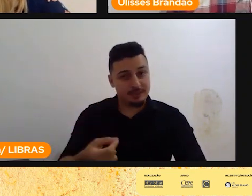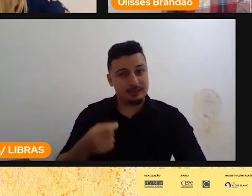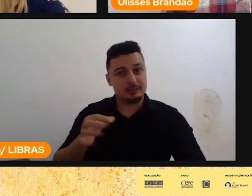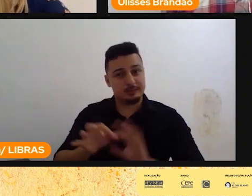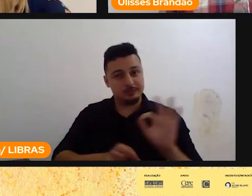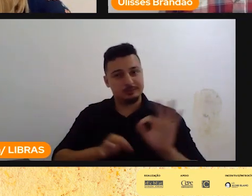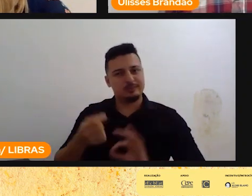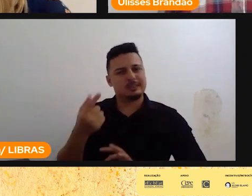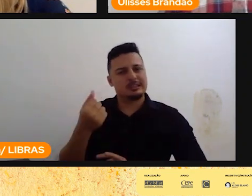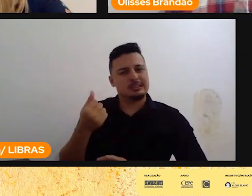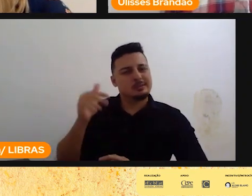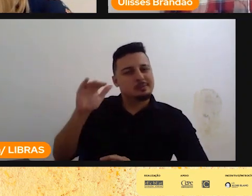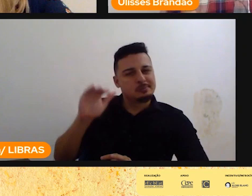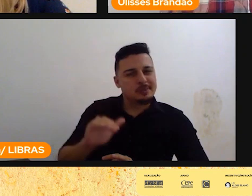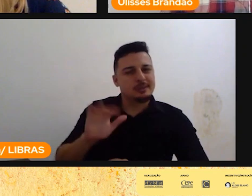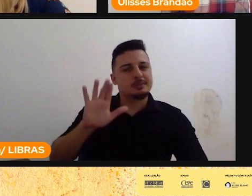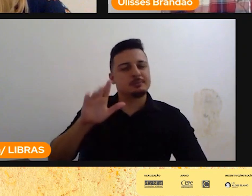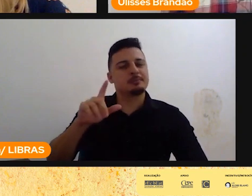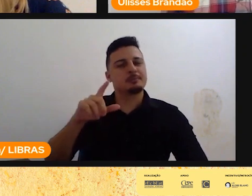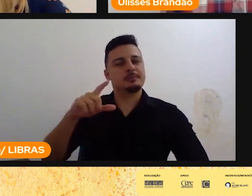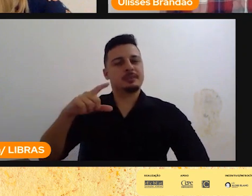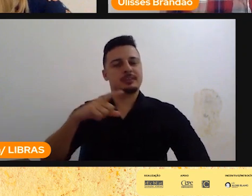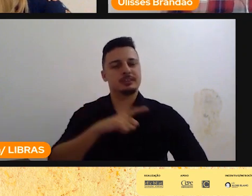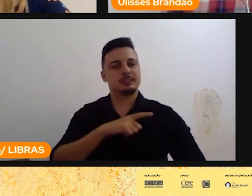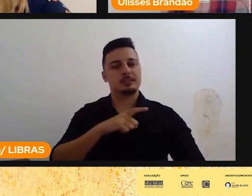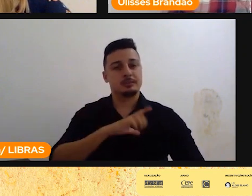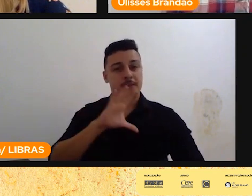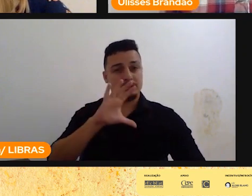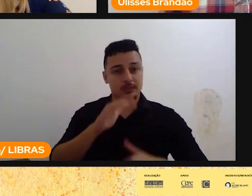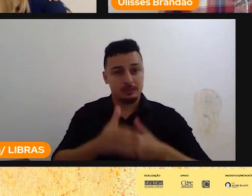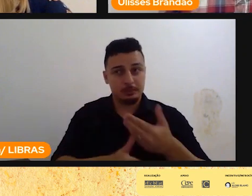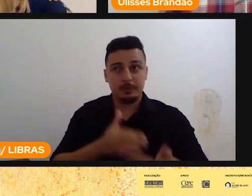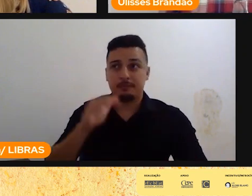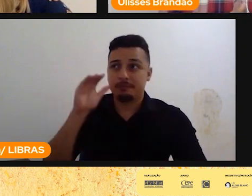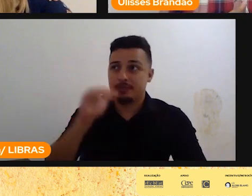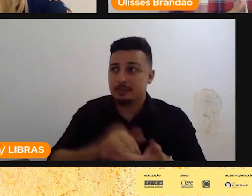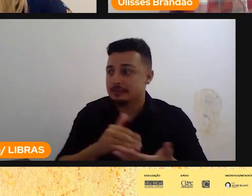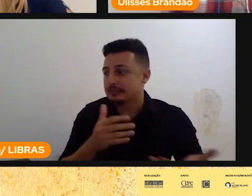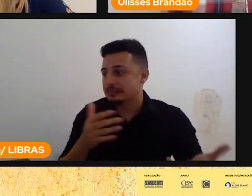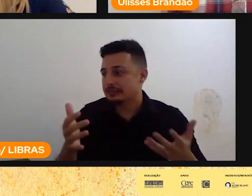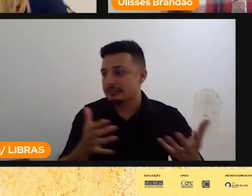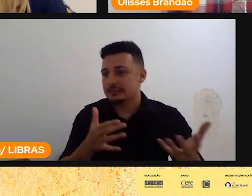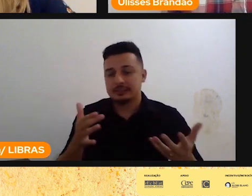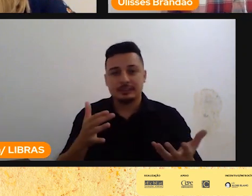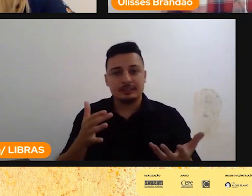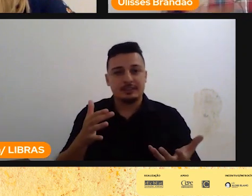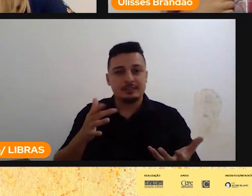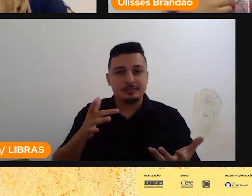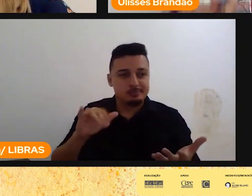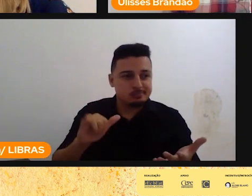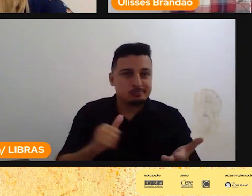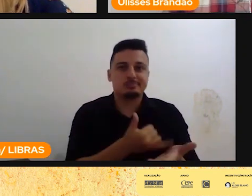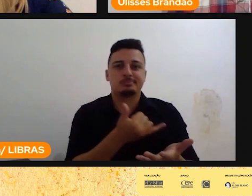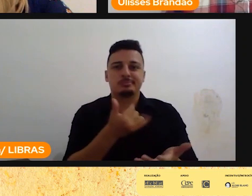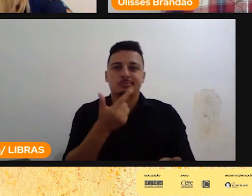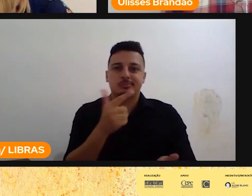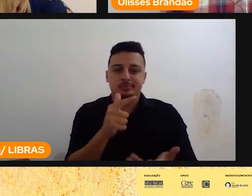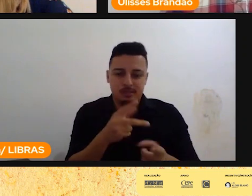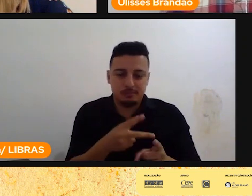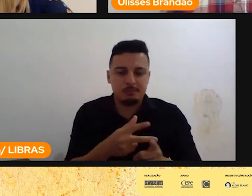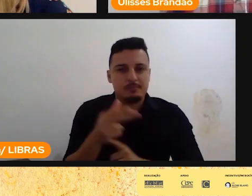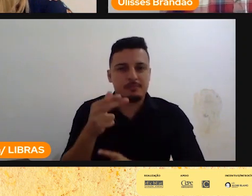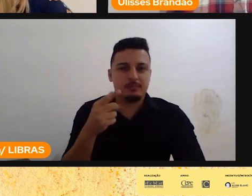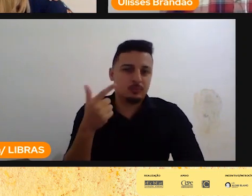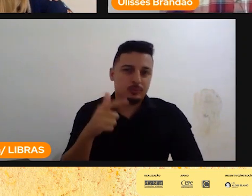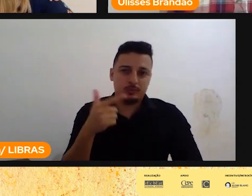mas tinha pelo menos. Só que aí quando chegou no final, não aprovaram nenhum projeto. Assim, tinham projetos na final, a gente inclusive tinha 2